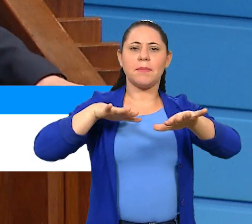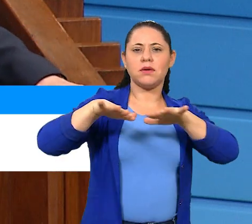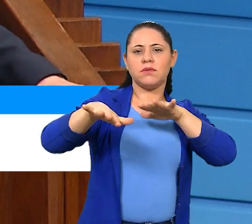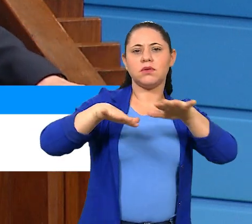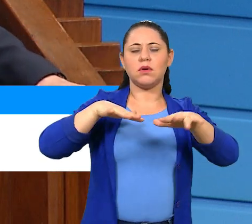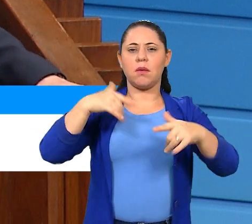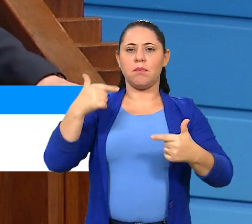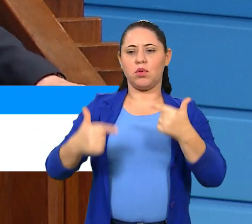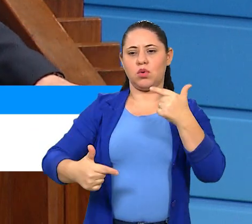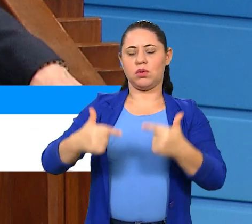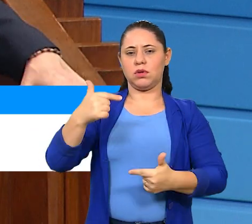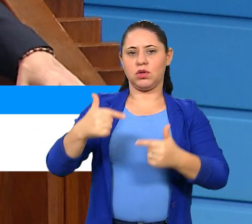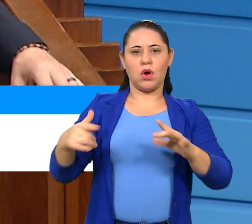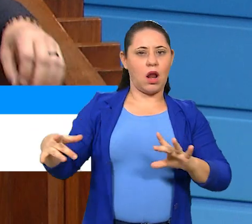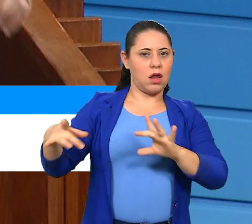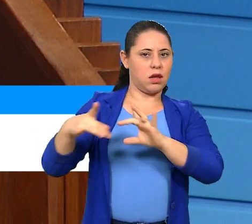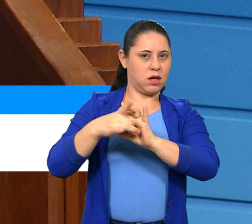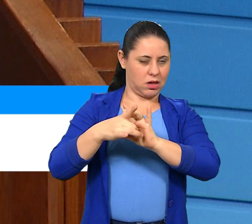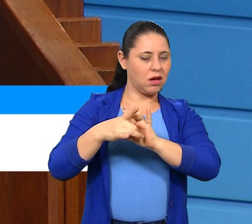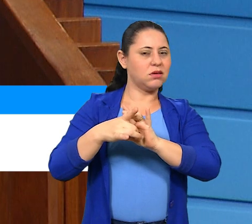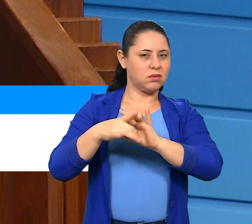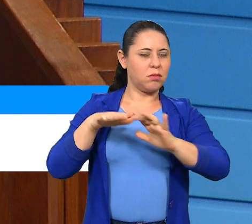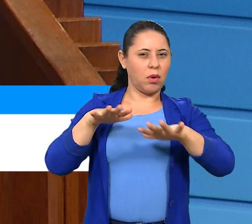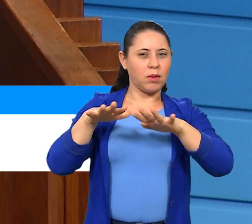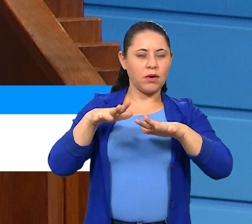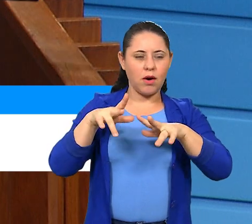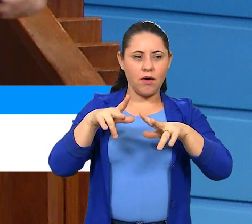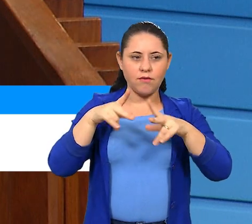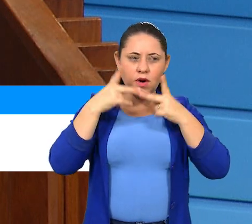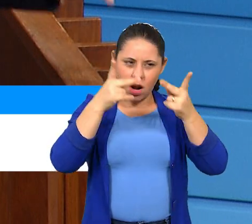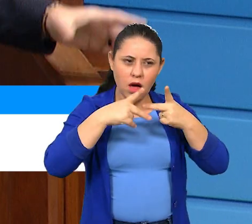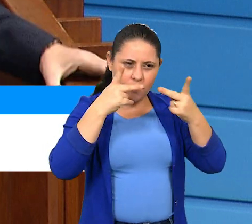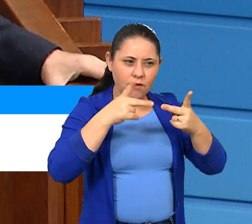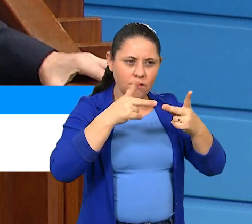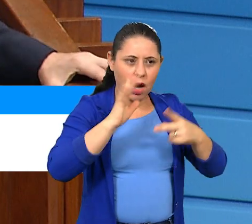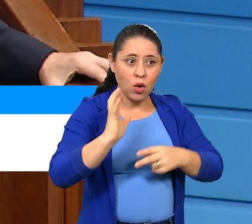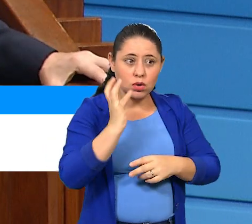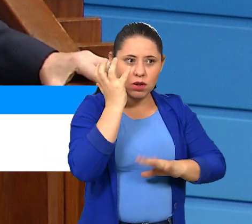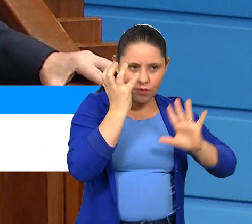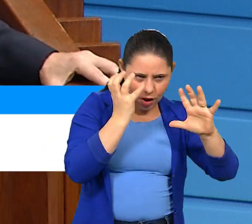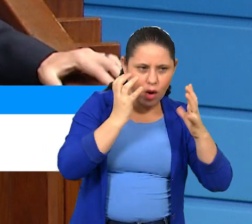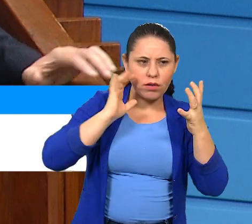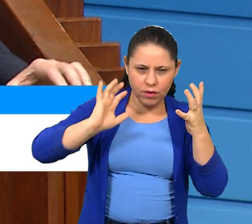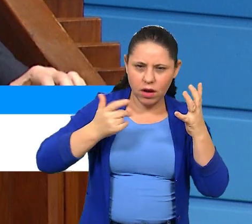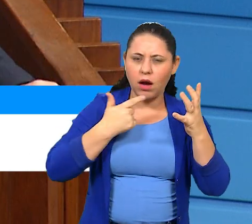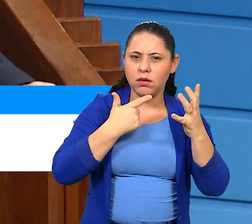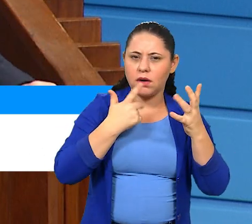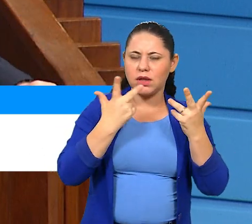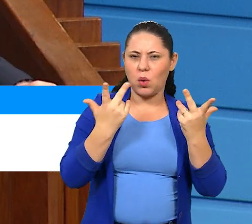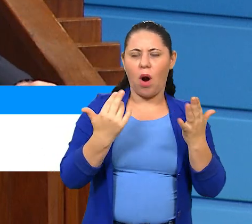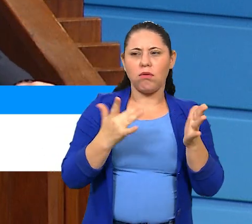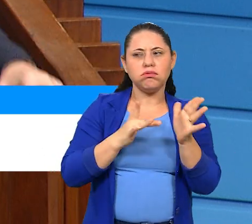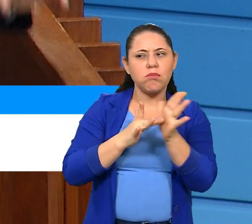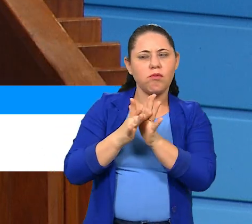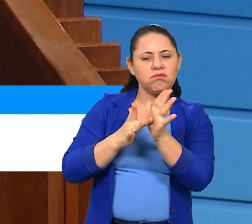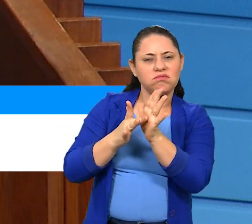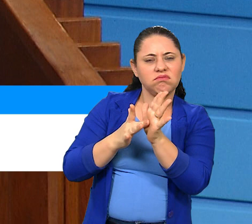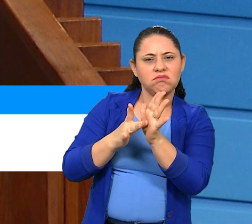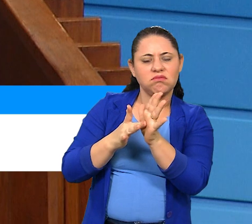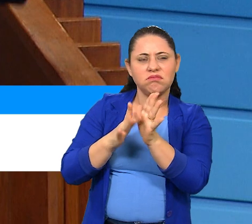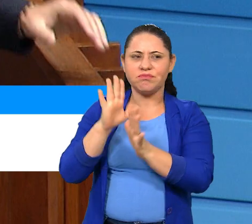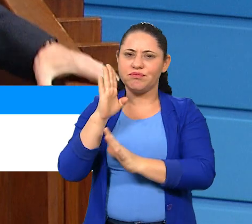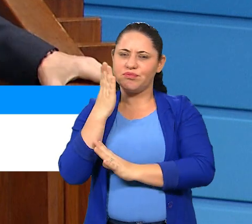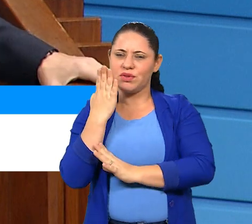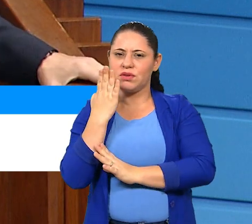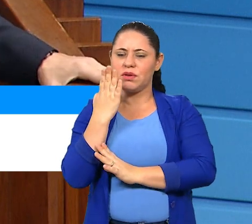tem a manifestação de um político ou de alguém ligado ao movimento dizendo vai acontecer isso vai